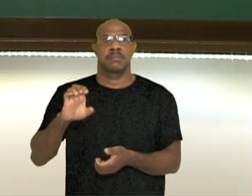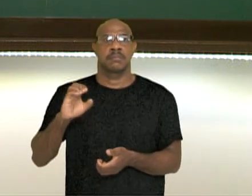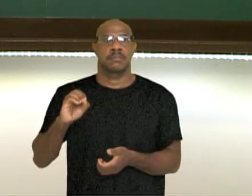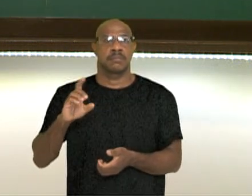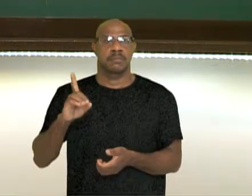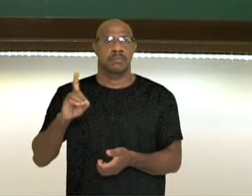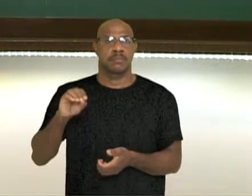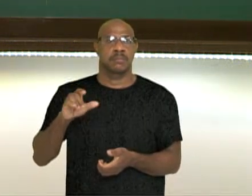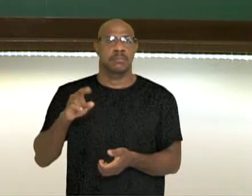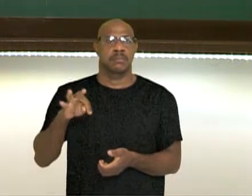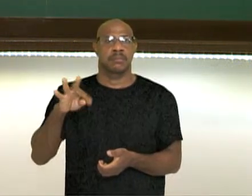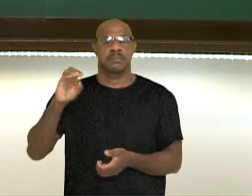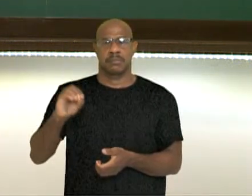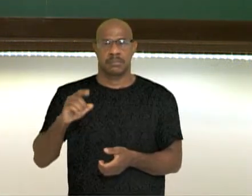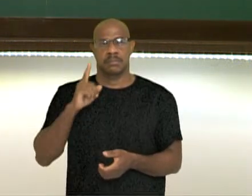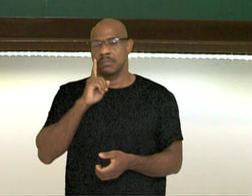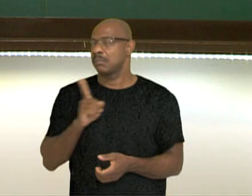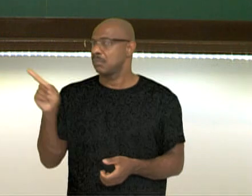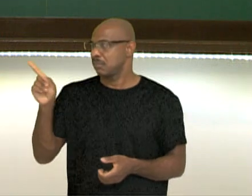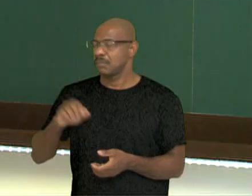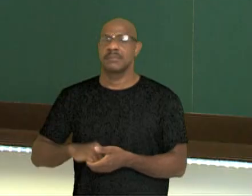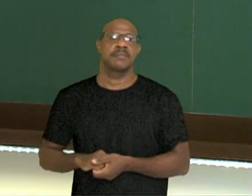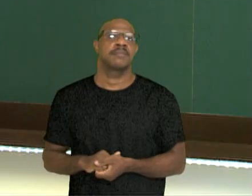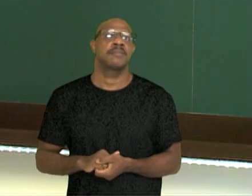um teodolito caseiro.